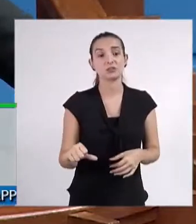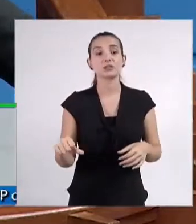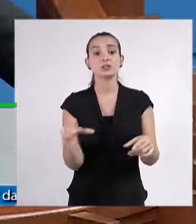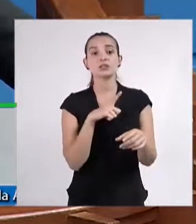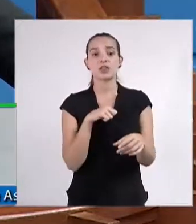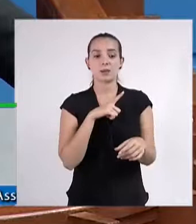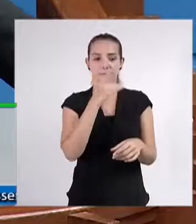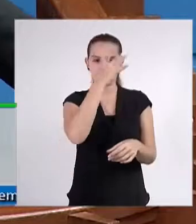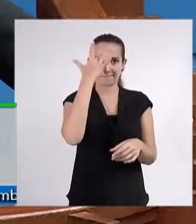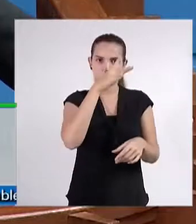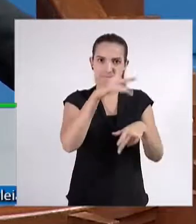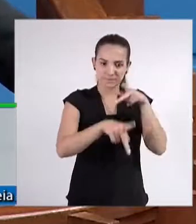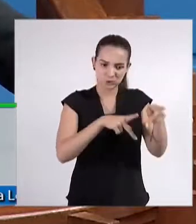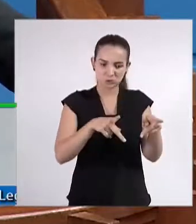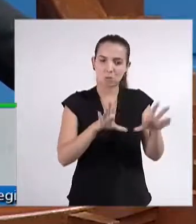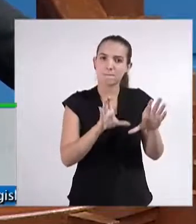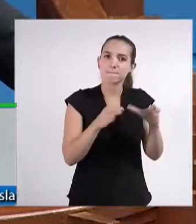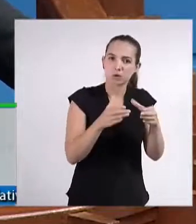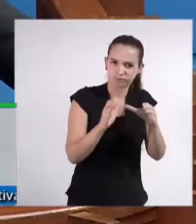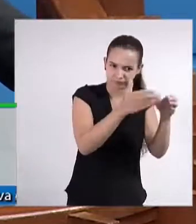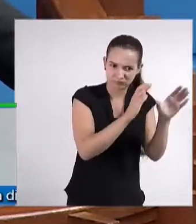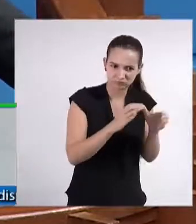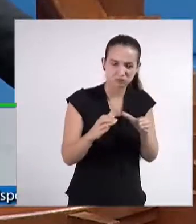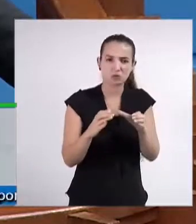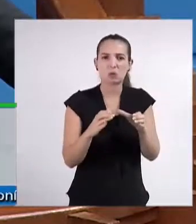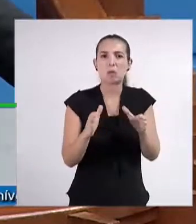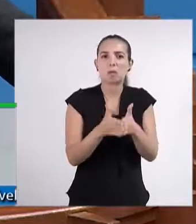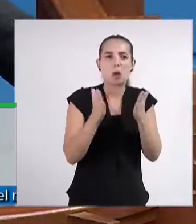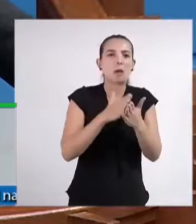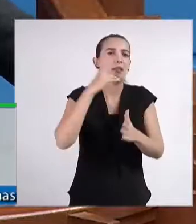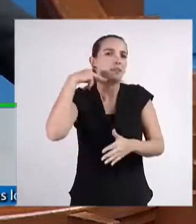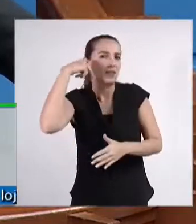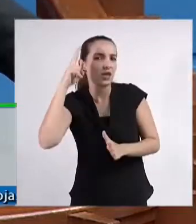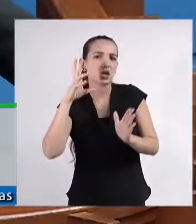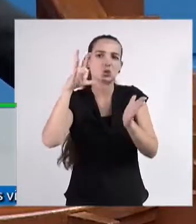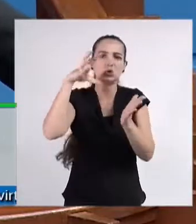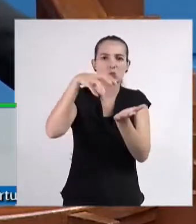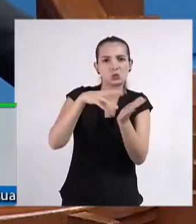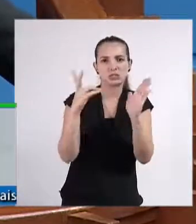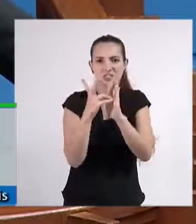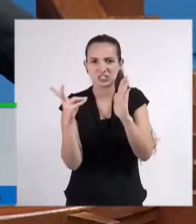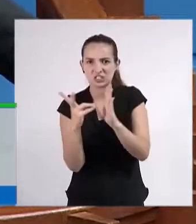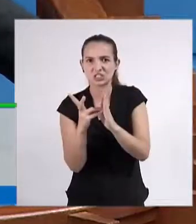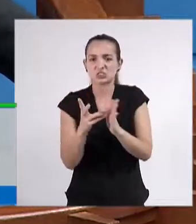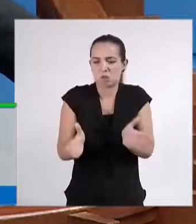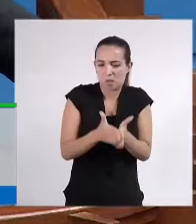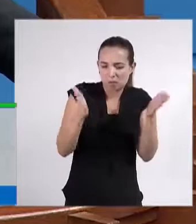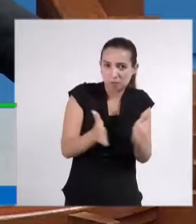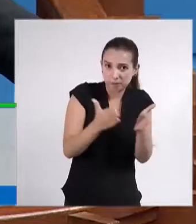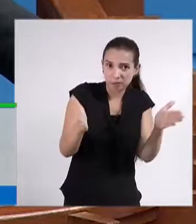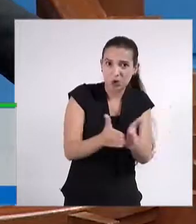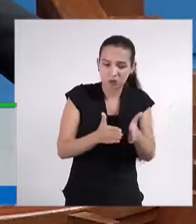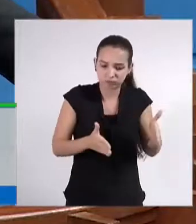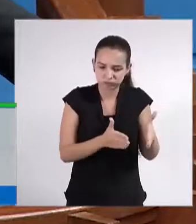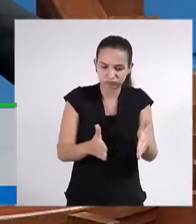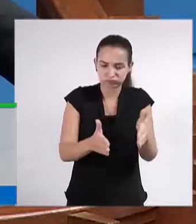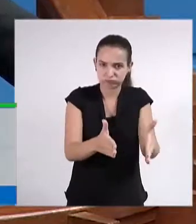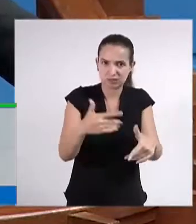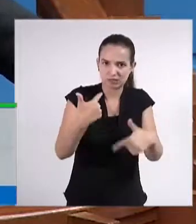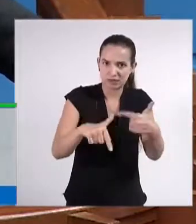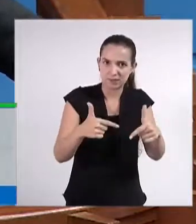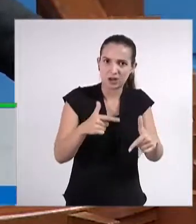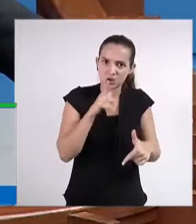pessoas marginalizadas, como negros, índios, ribeirinhos,